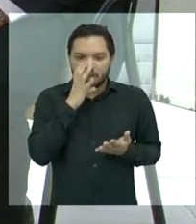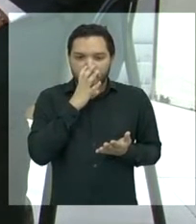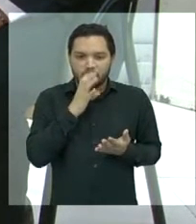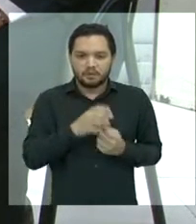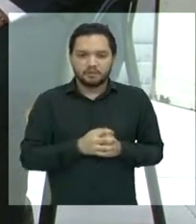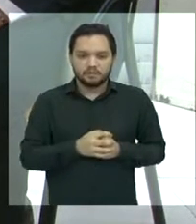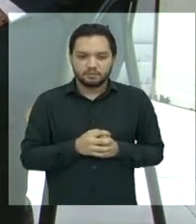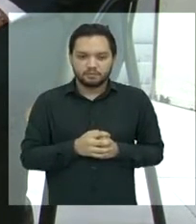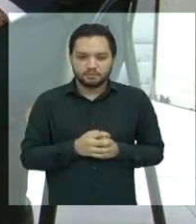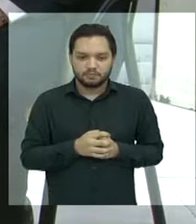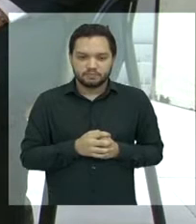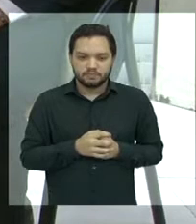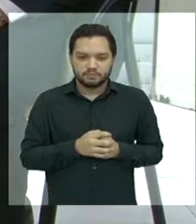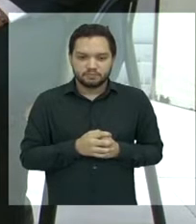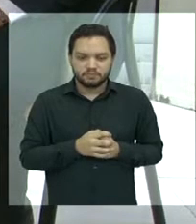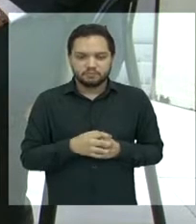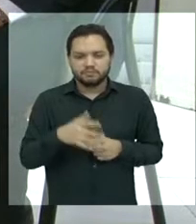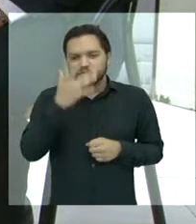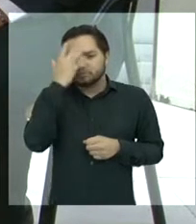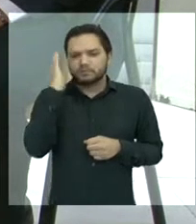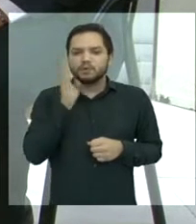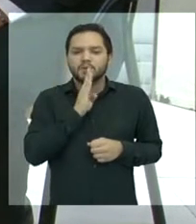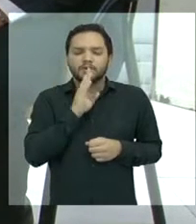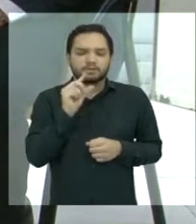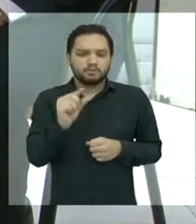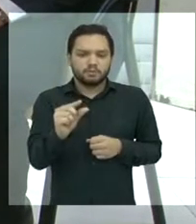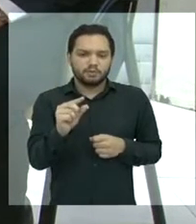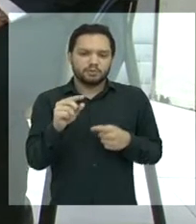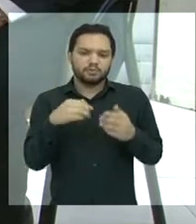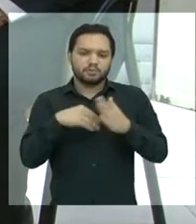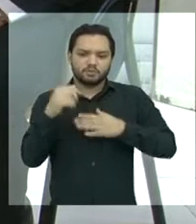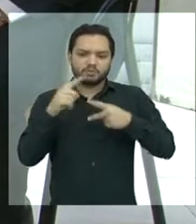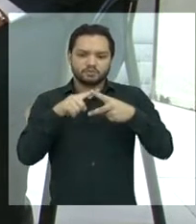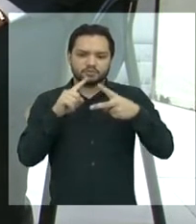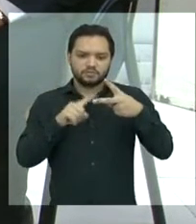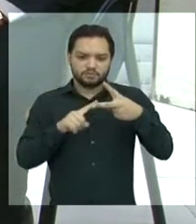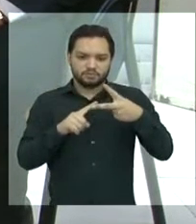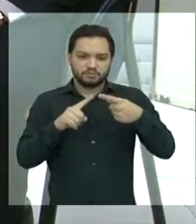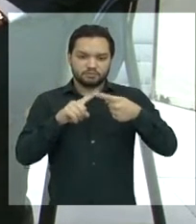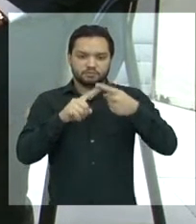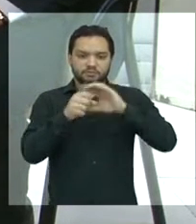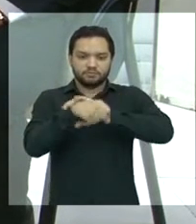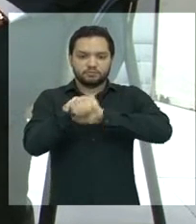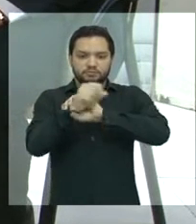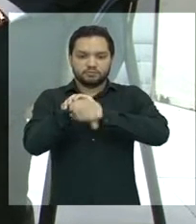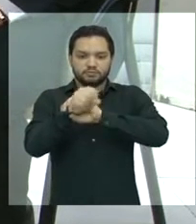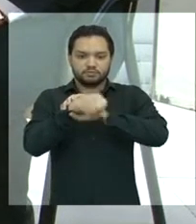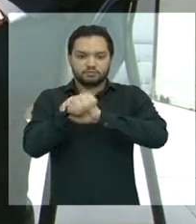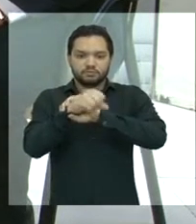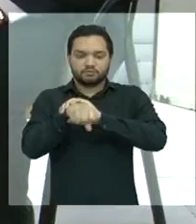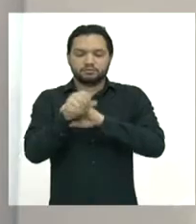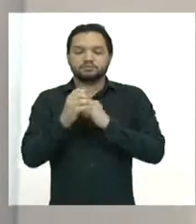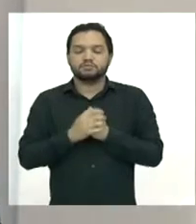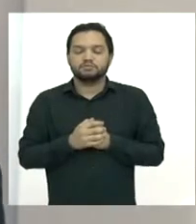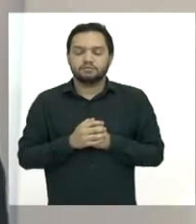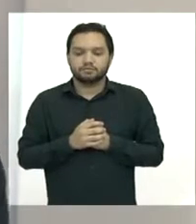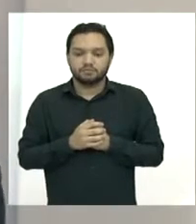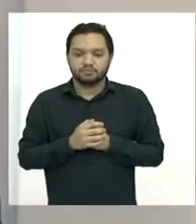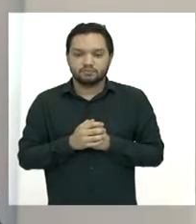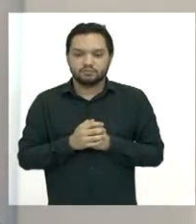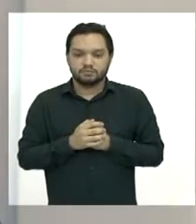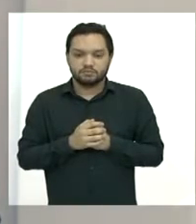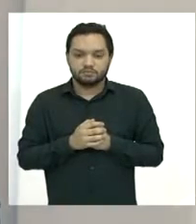digamos assim, até super sobre essas duas profissões, a fisioterapia, como que o senhor define? Pronto. Então, o que